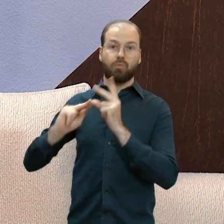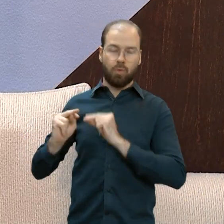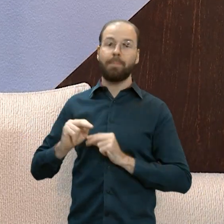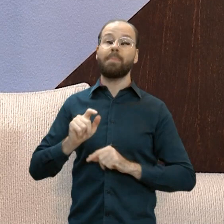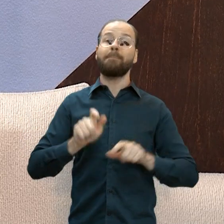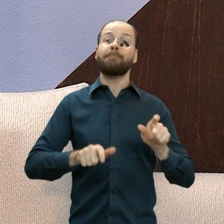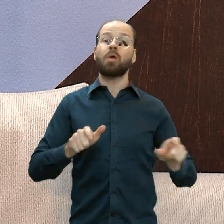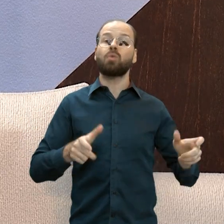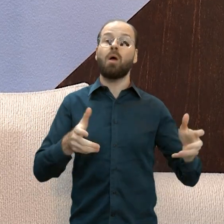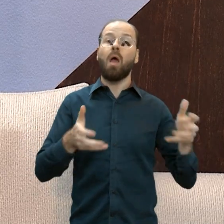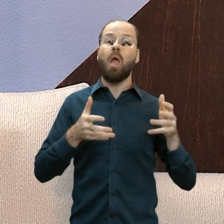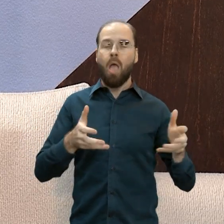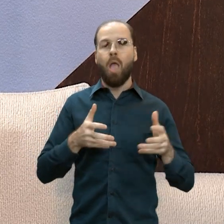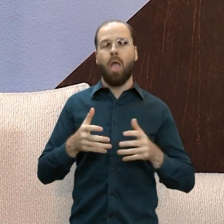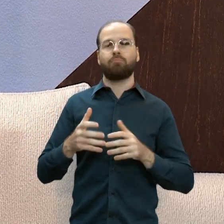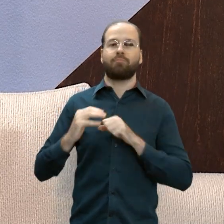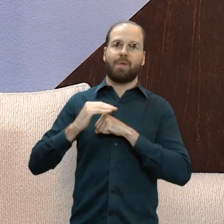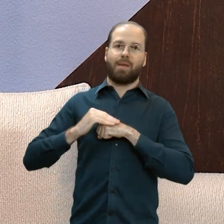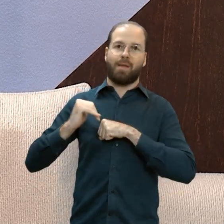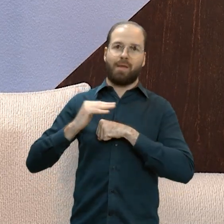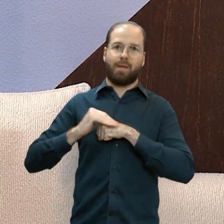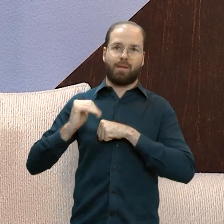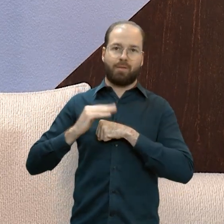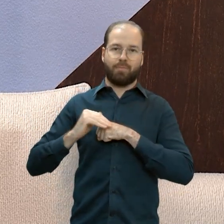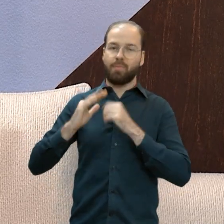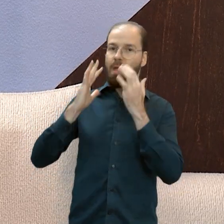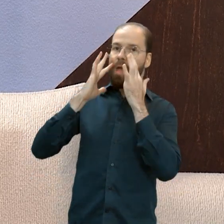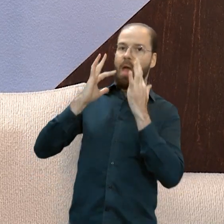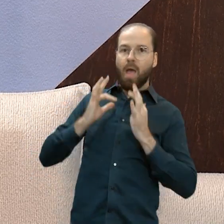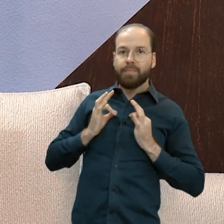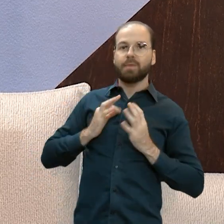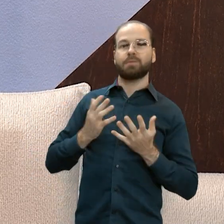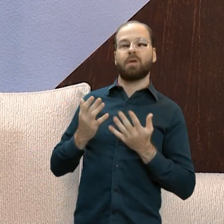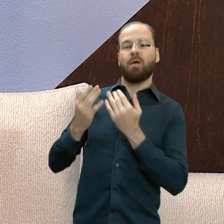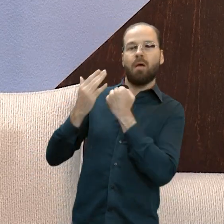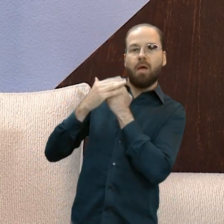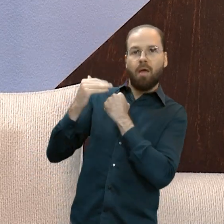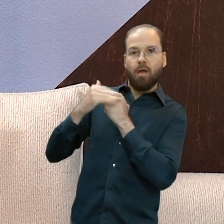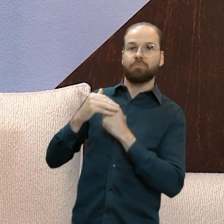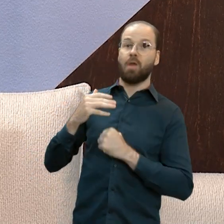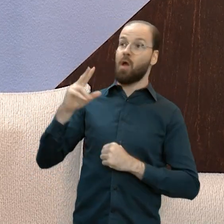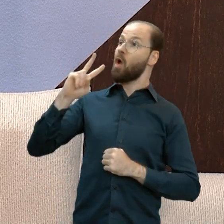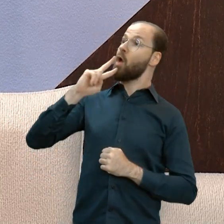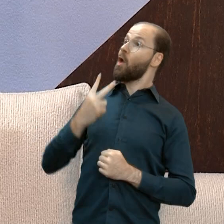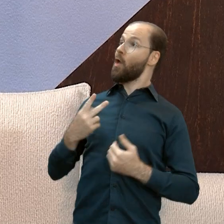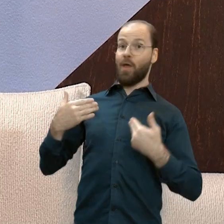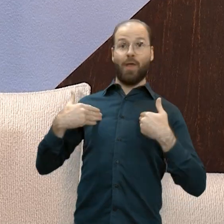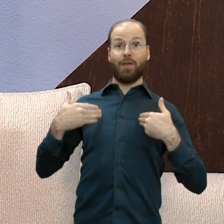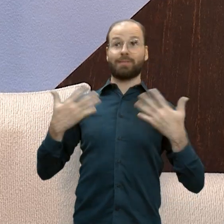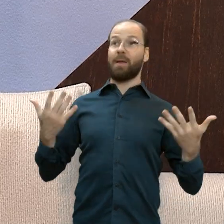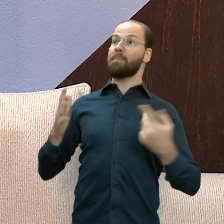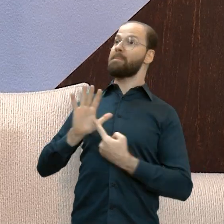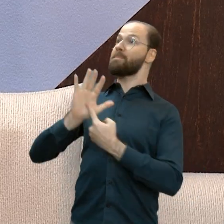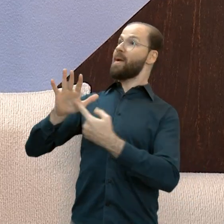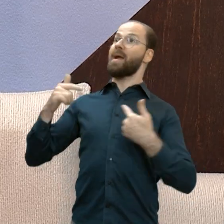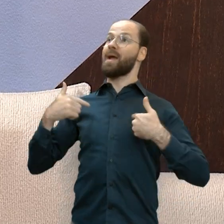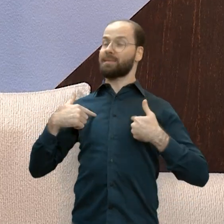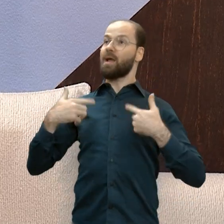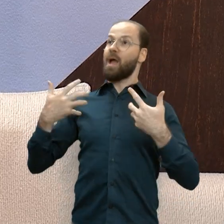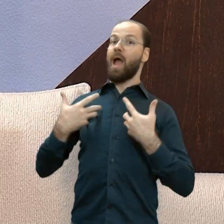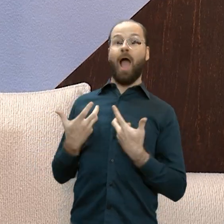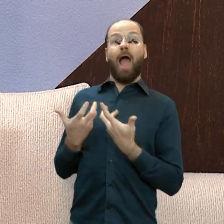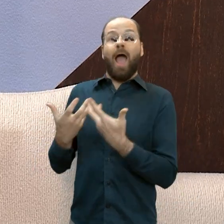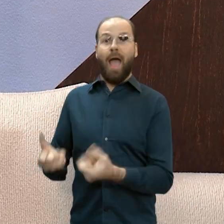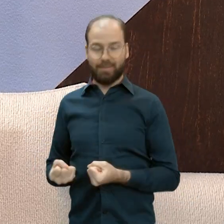afeto. Nossos filhos querem afeto, querem atenção, querem ser reconhecidos, querem ser aceitos. Não está